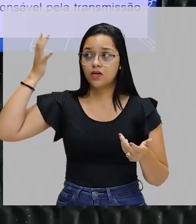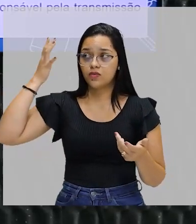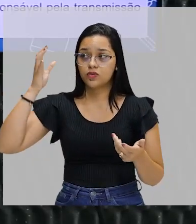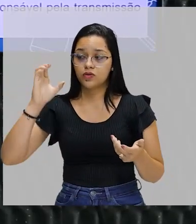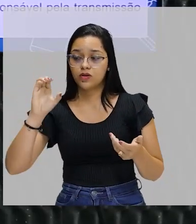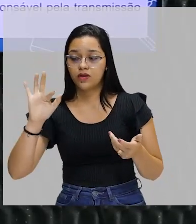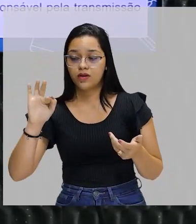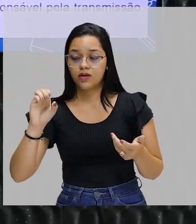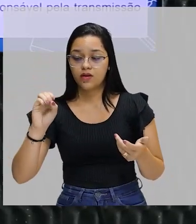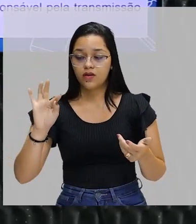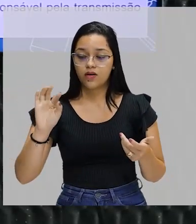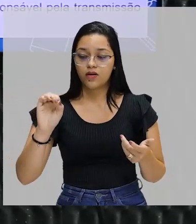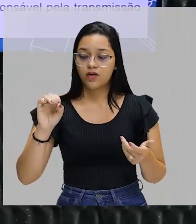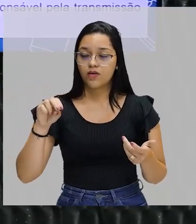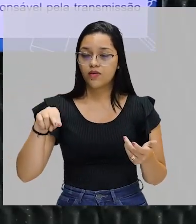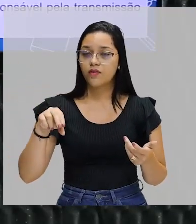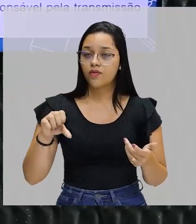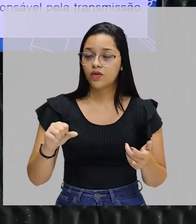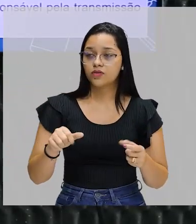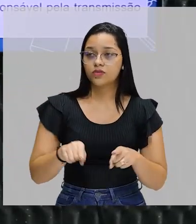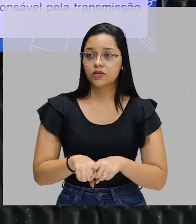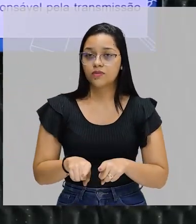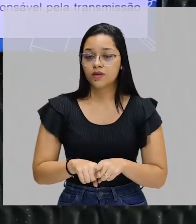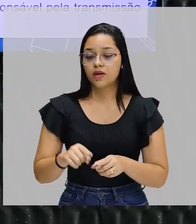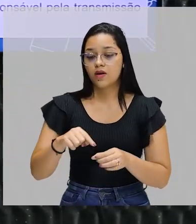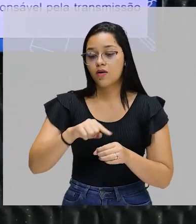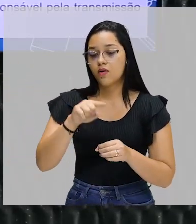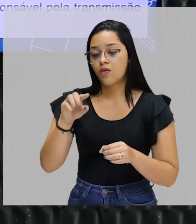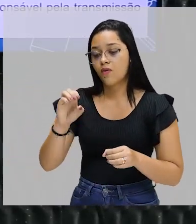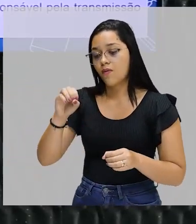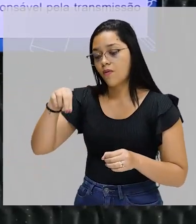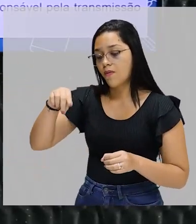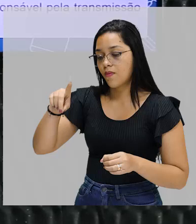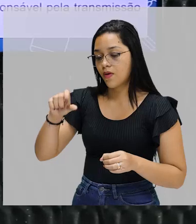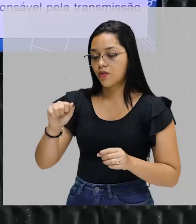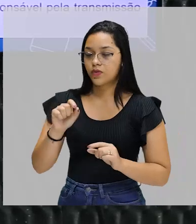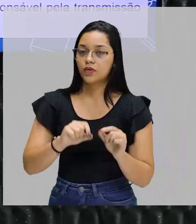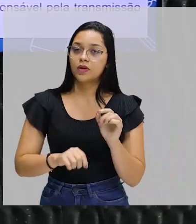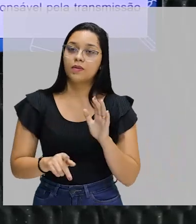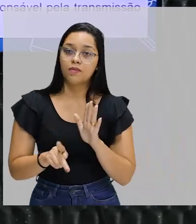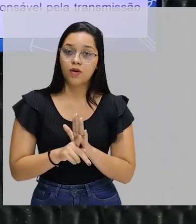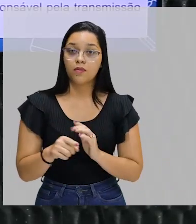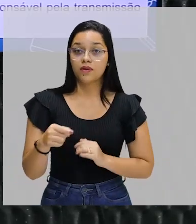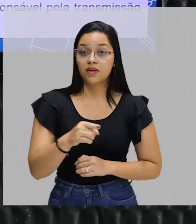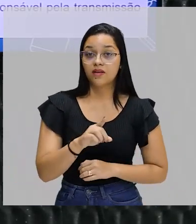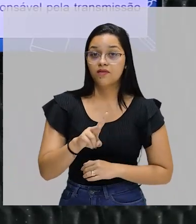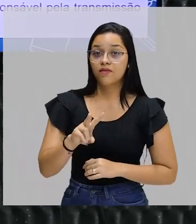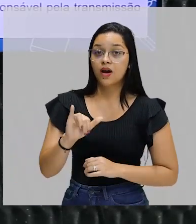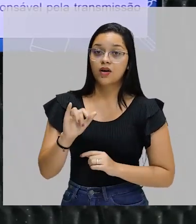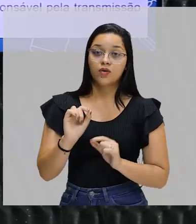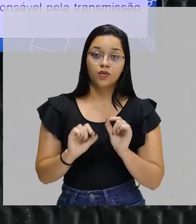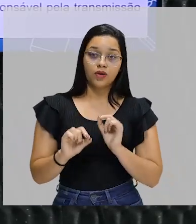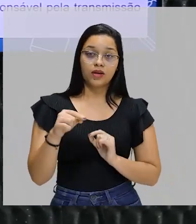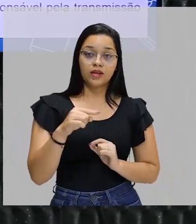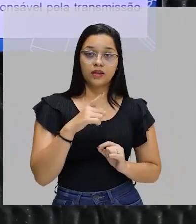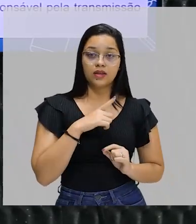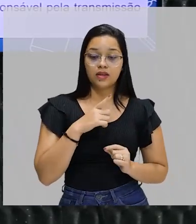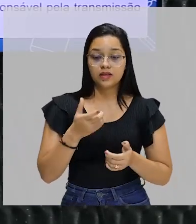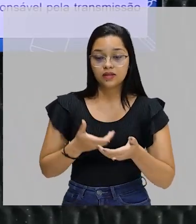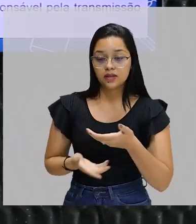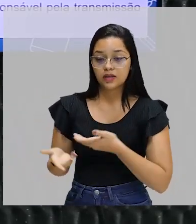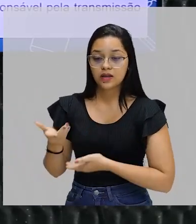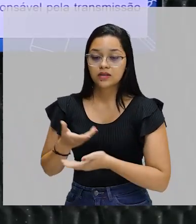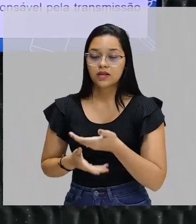por fótons, tá ok? E é uma onda eletromagnética, logicamente, que vai ser essa partícula que vai fazer com que exista essa